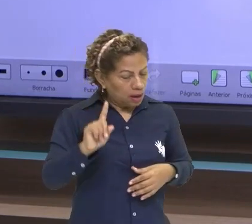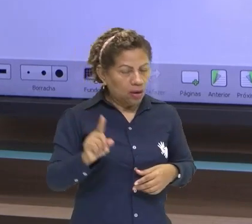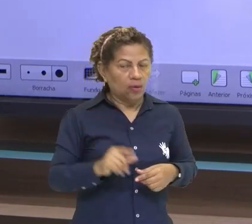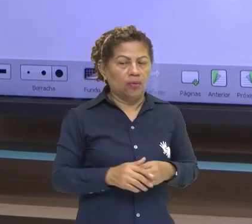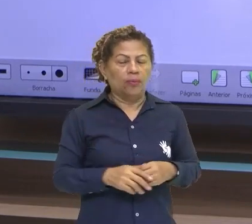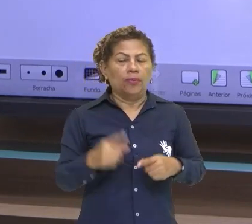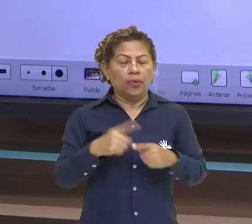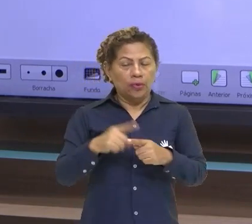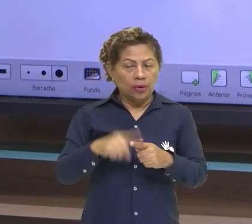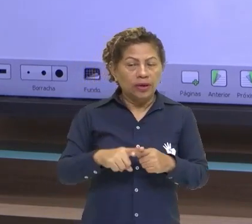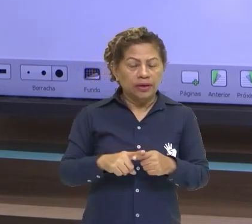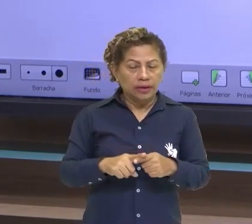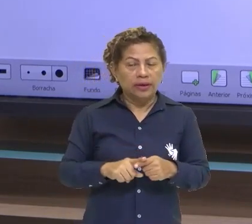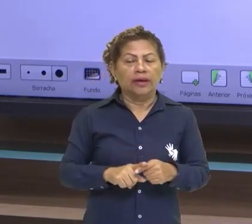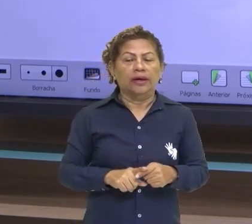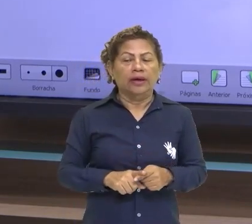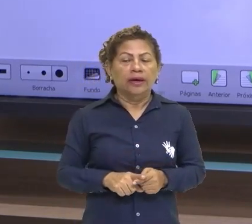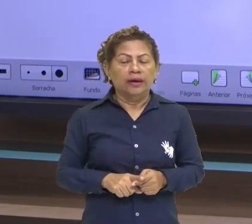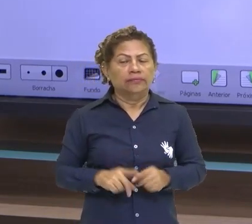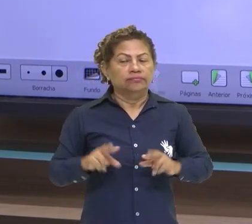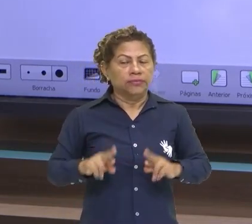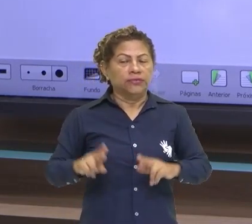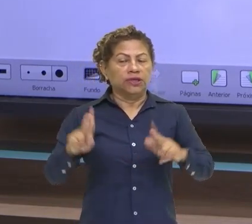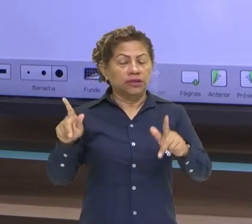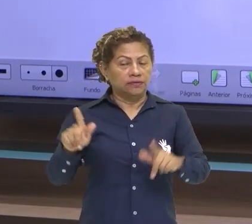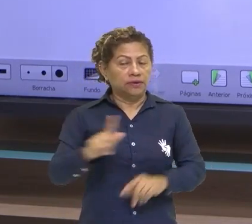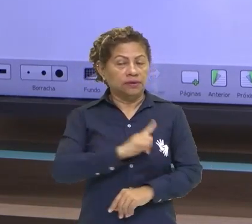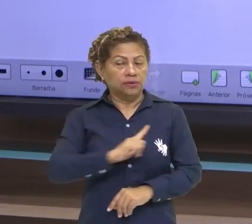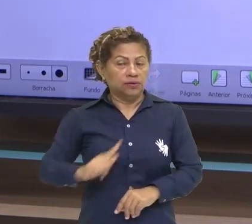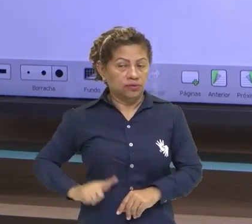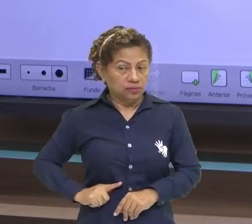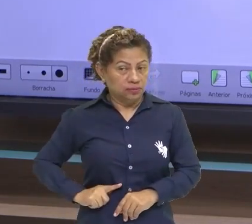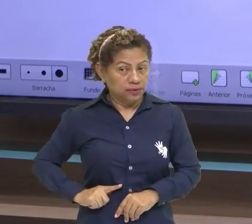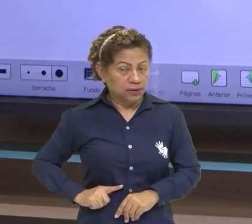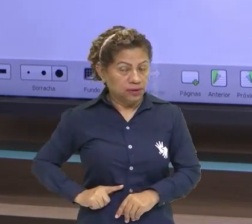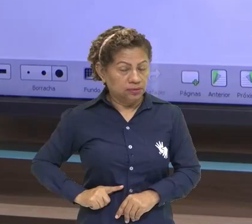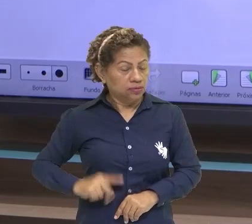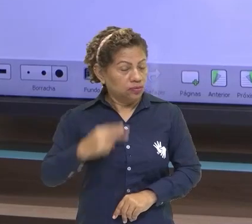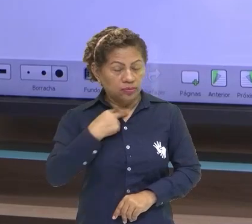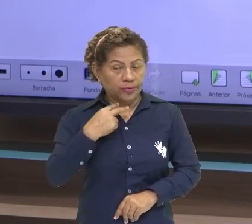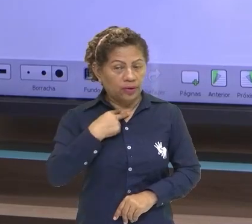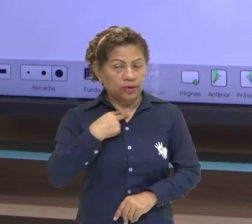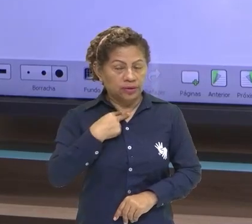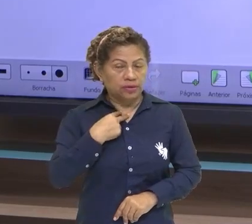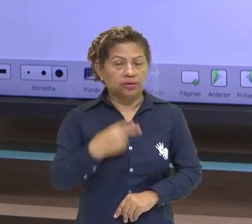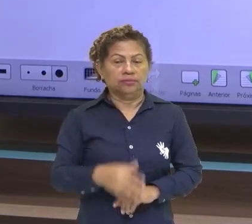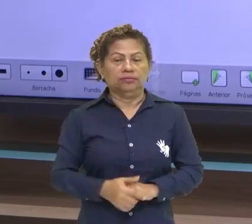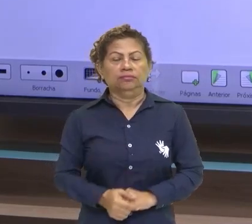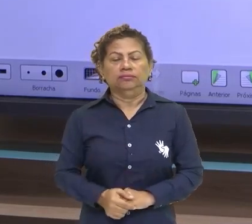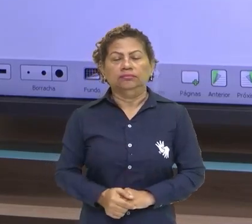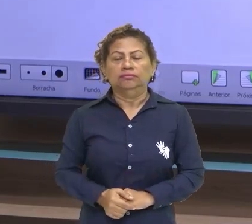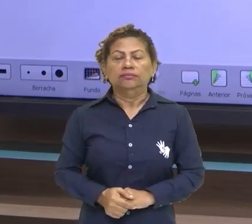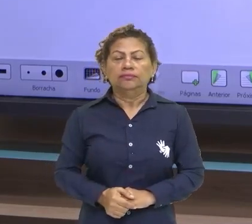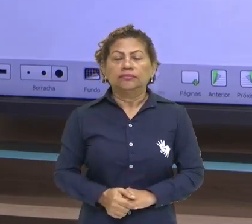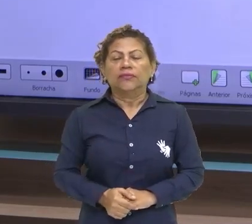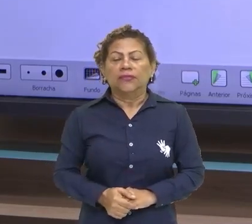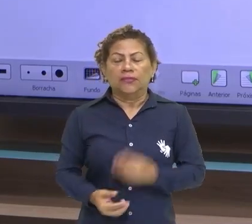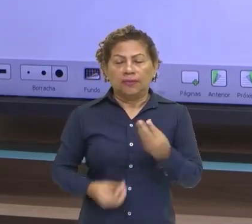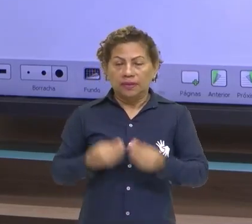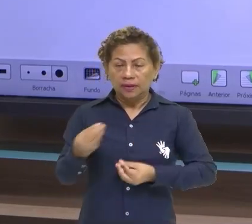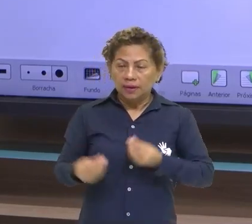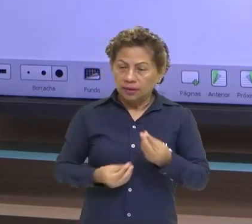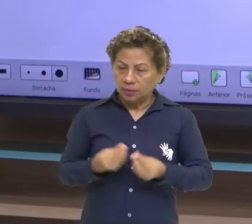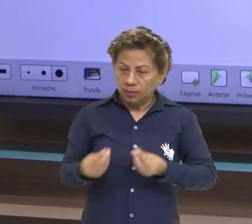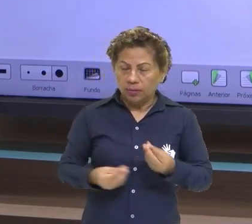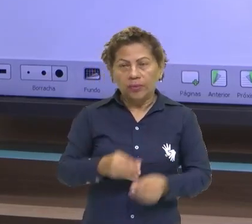de uma pessoa física ou jurídica, por exemplo, tá bom? Esse espaço, ele, do ponto de vista teórico, ele pode continuar